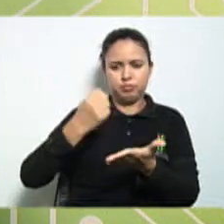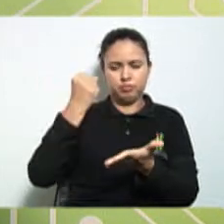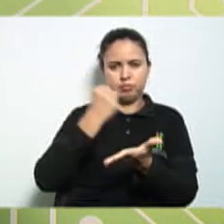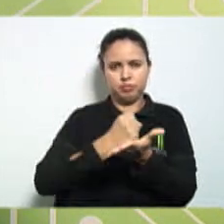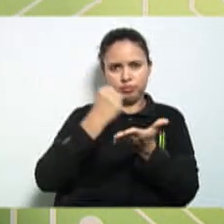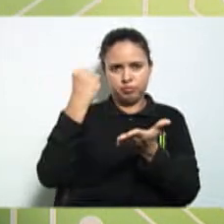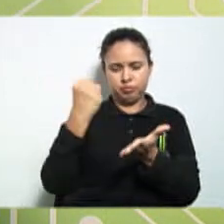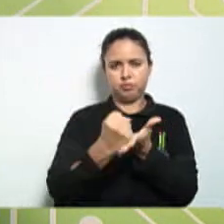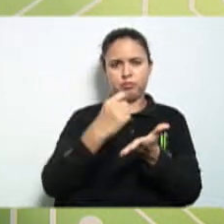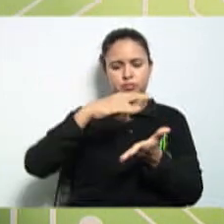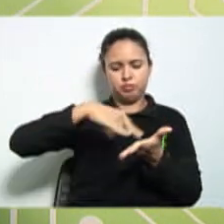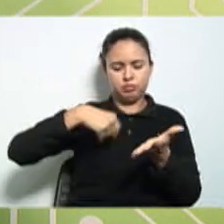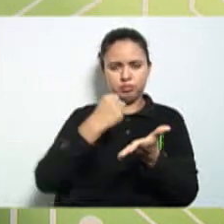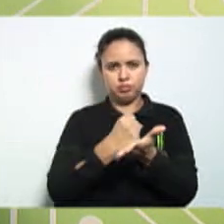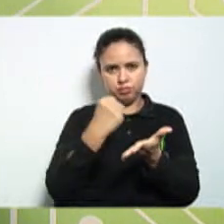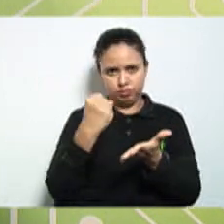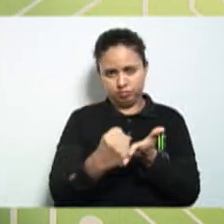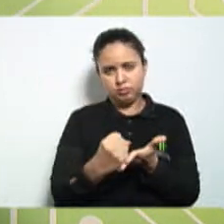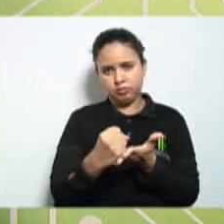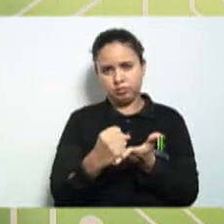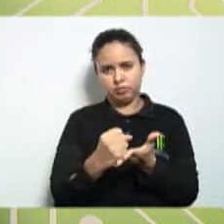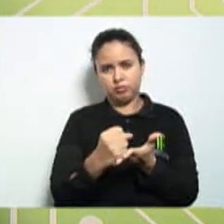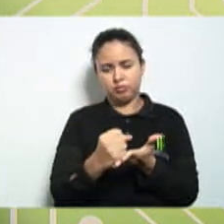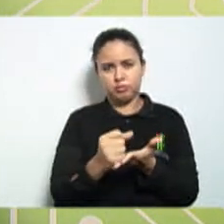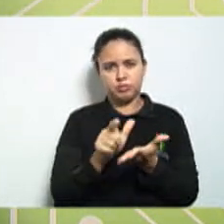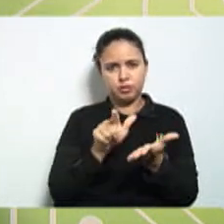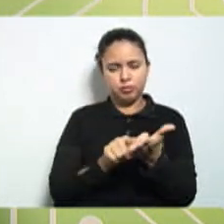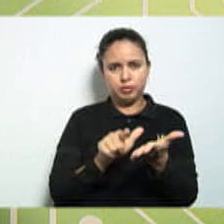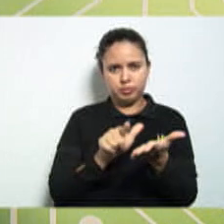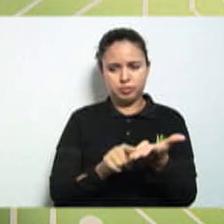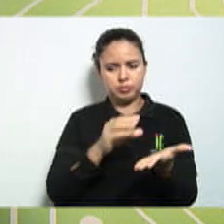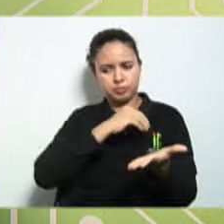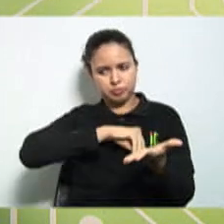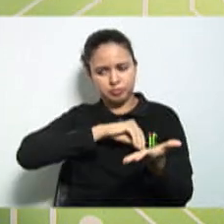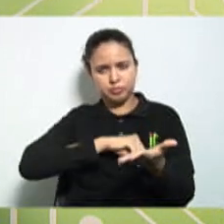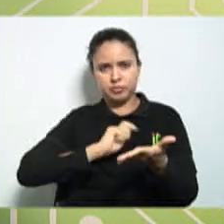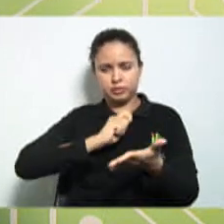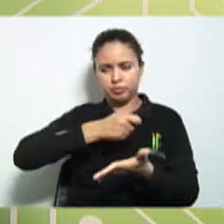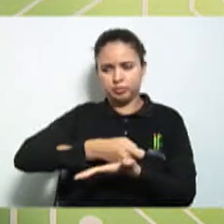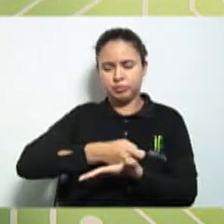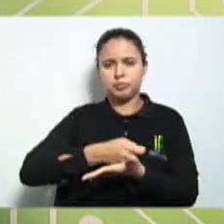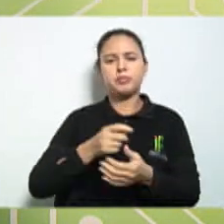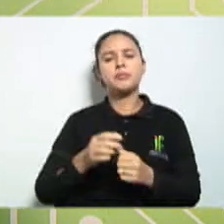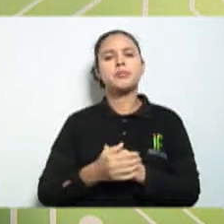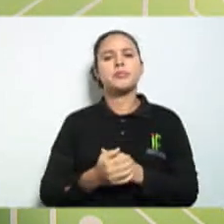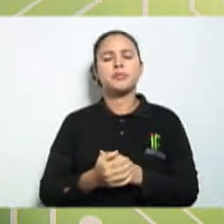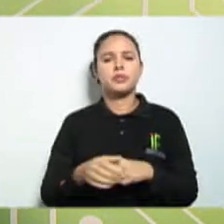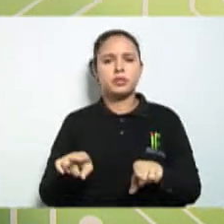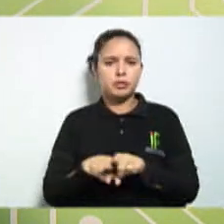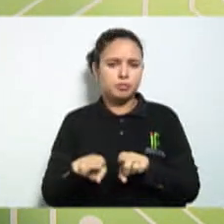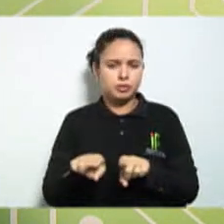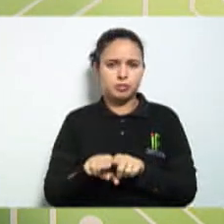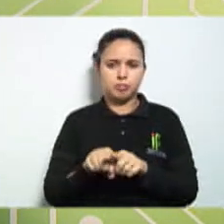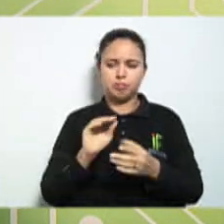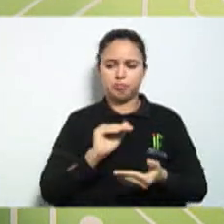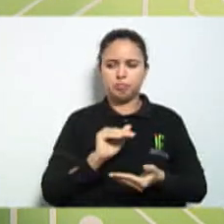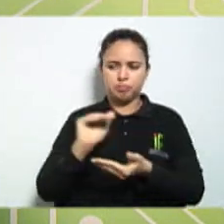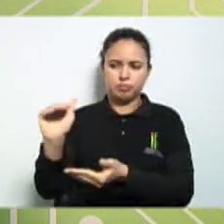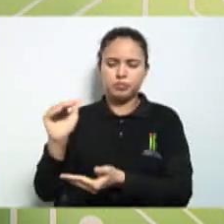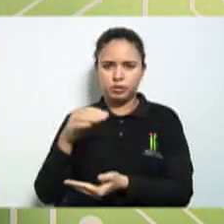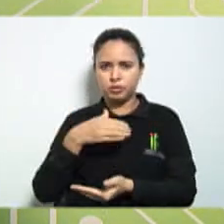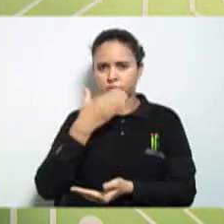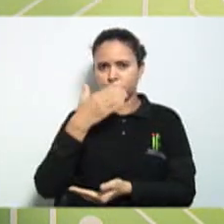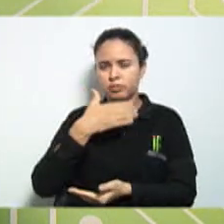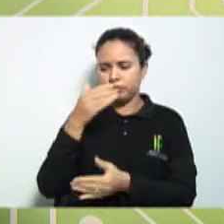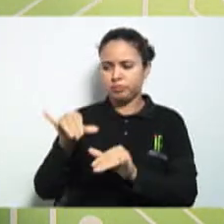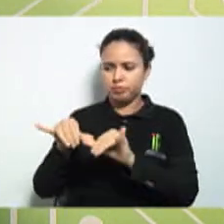é o quê? O recibo de salário. Vamos lá. Entrega de polpa de fruta para a